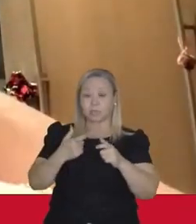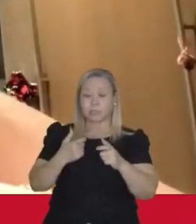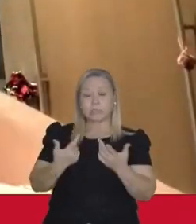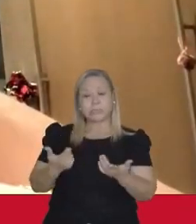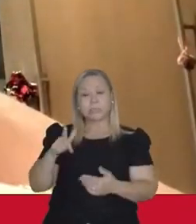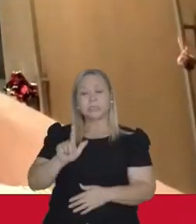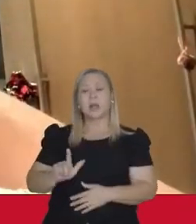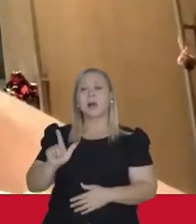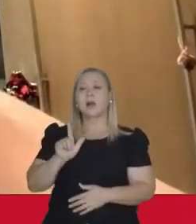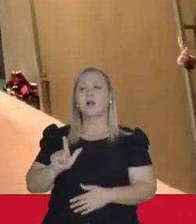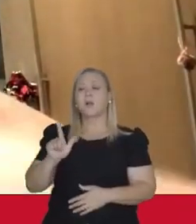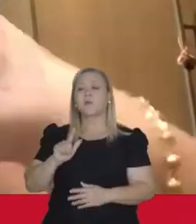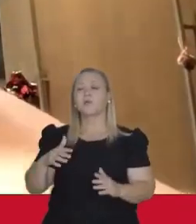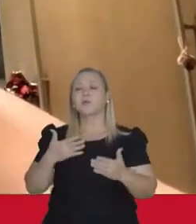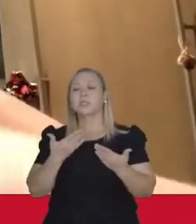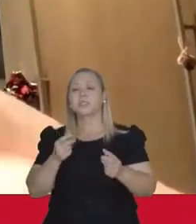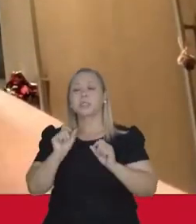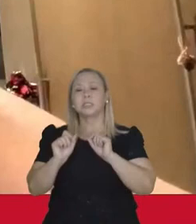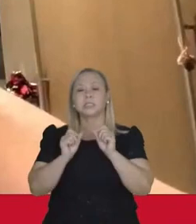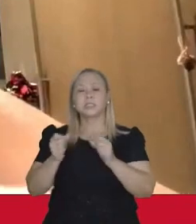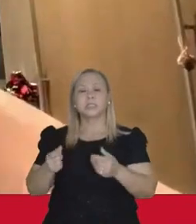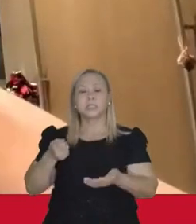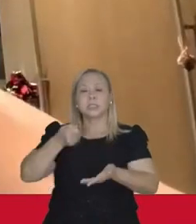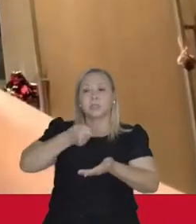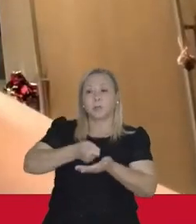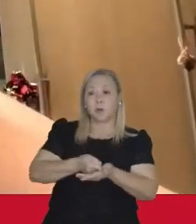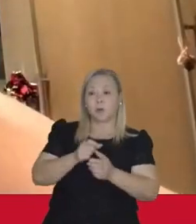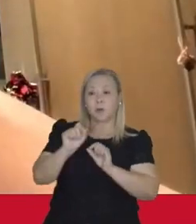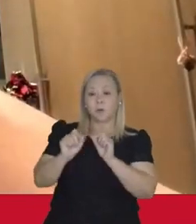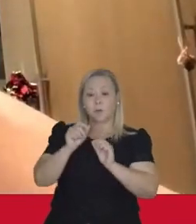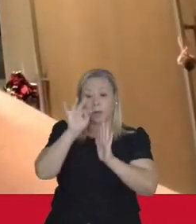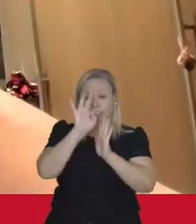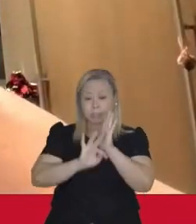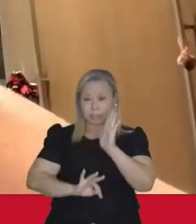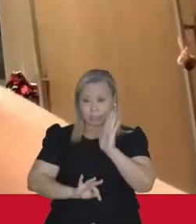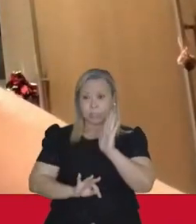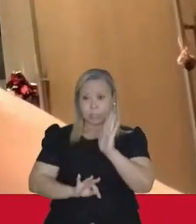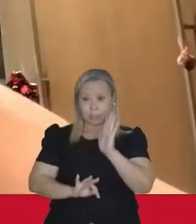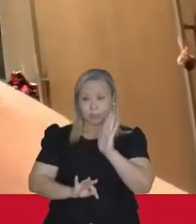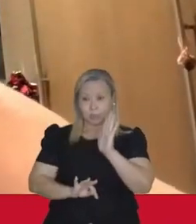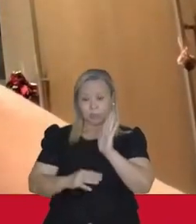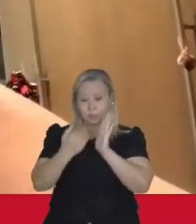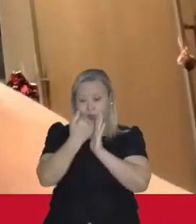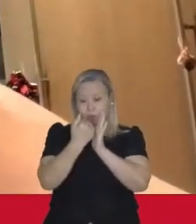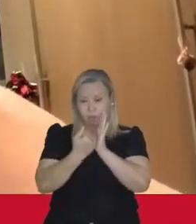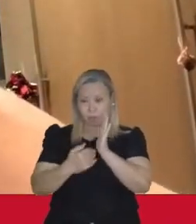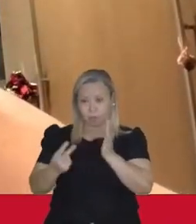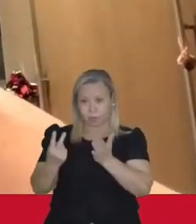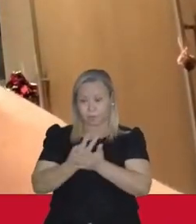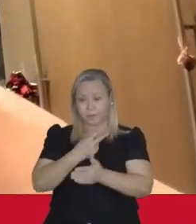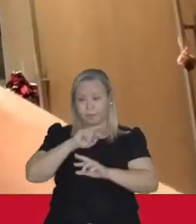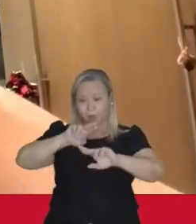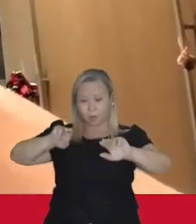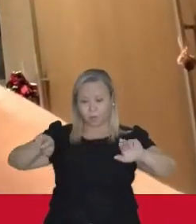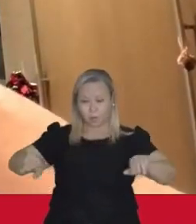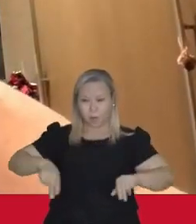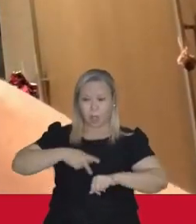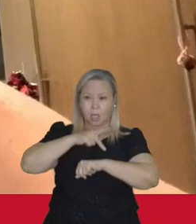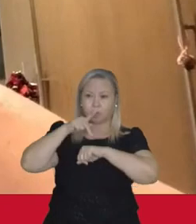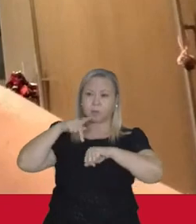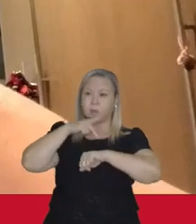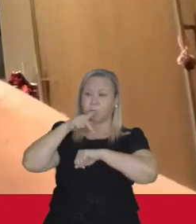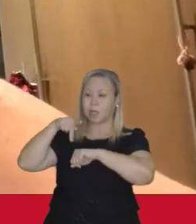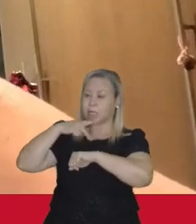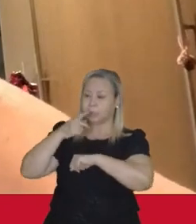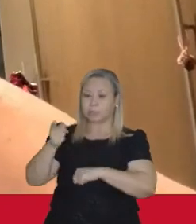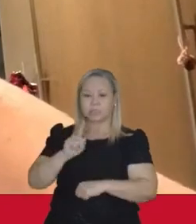lógicas que impostas, né, para esse texto da Convenção. Então, vários países